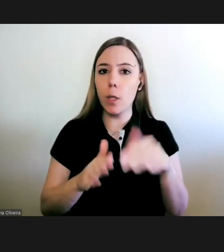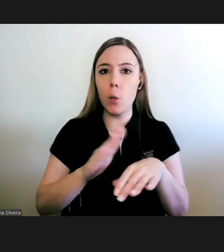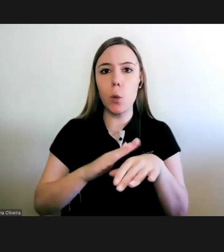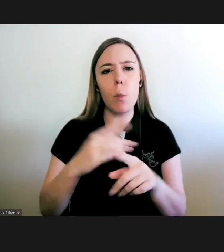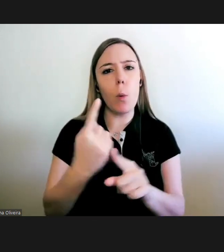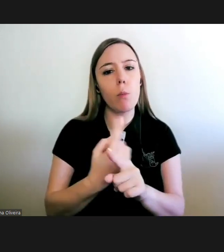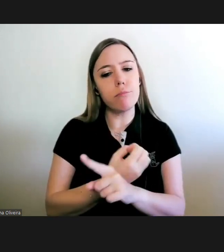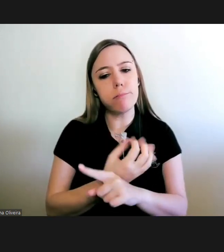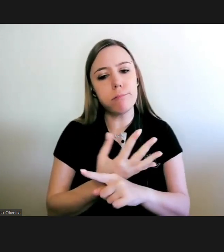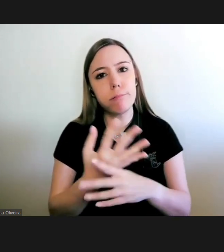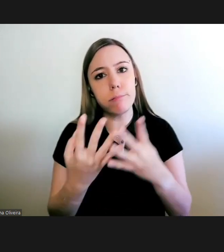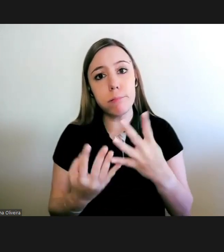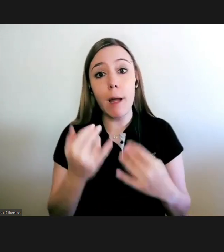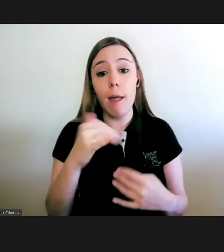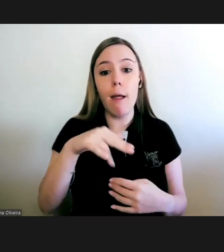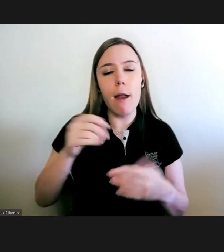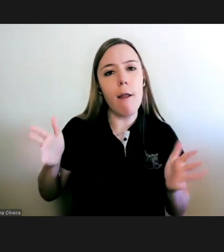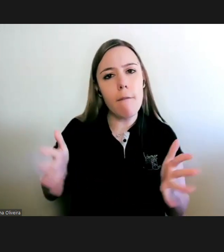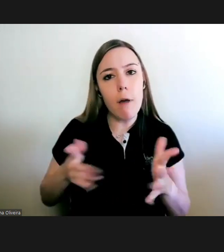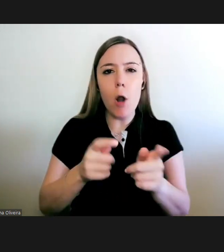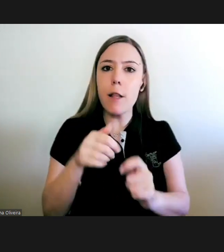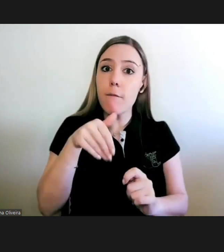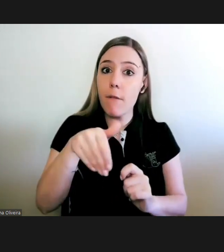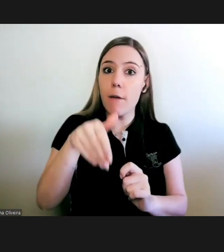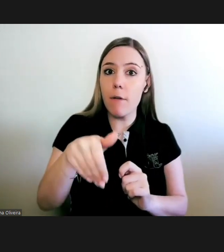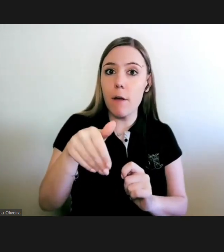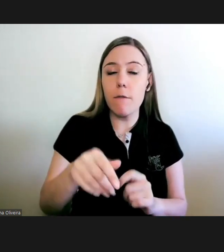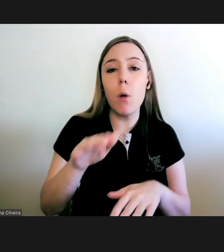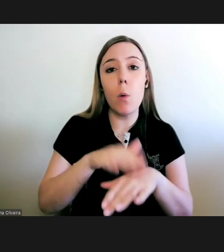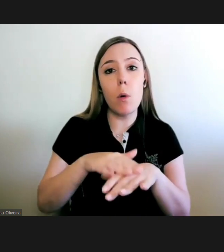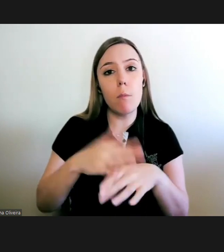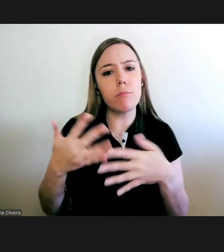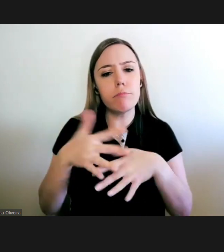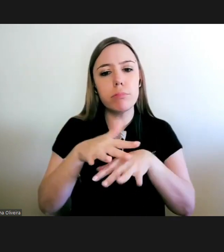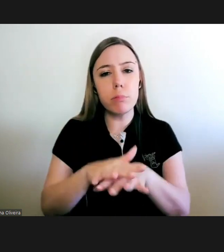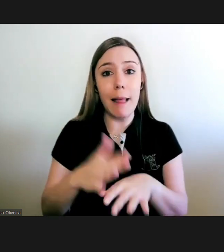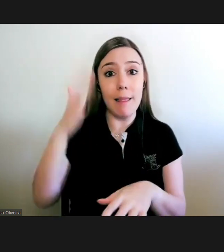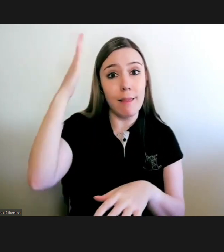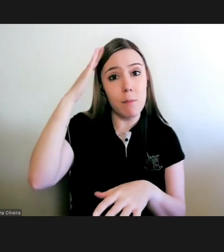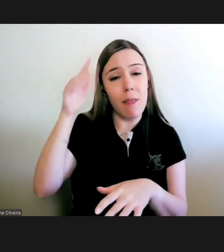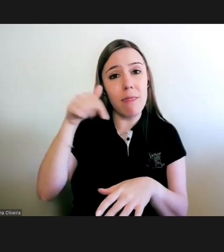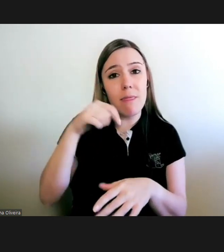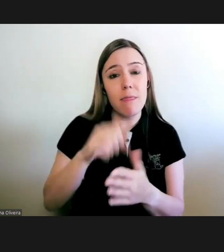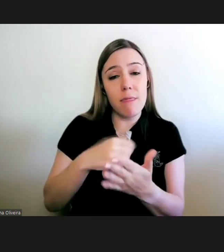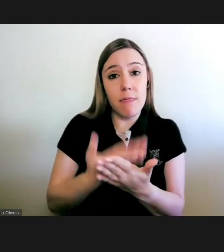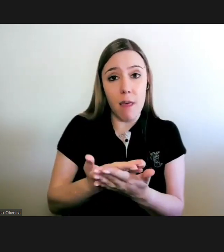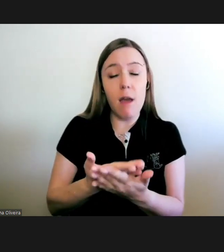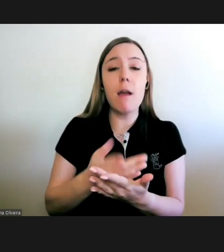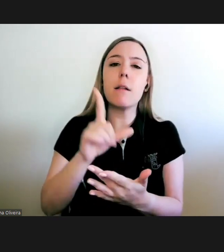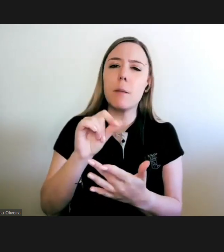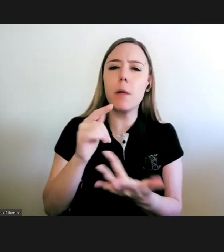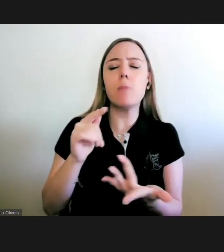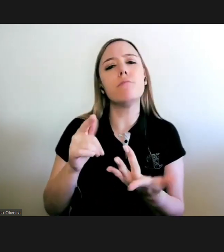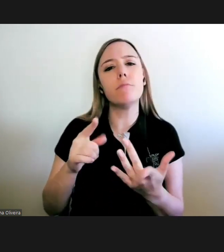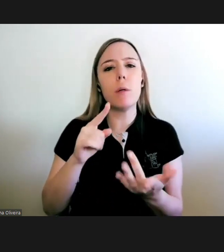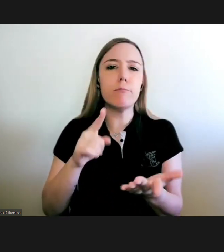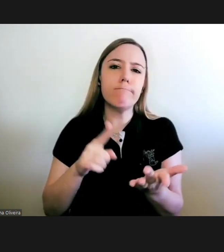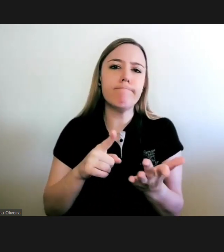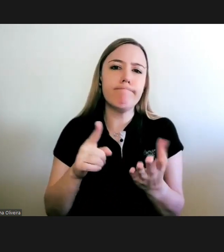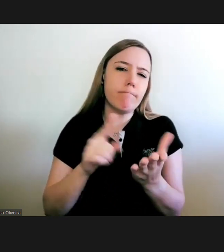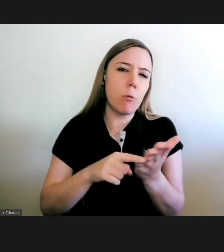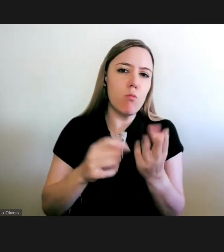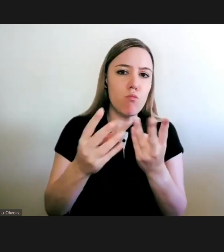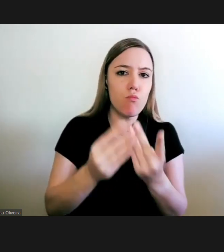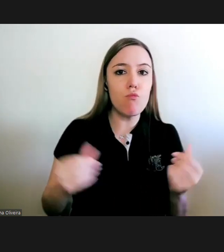iniciativas que o INA irá promover no âmbito do seu percurso integrado de capacitação em sustentabilidade para a administração pública. Lançado